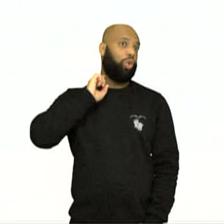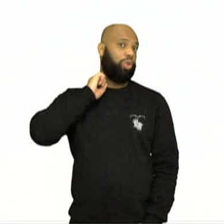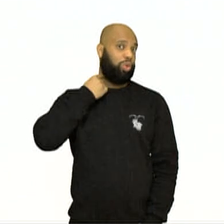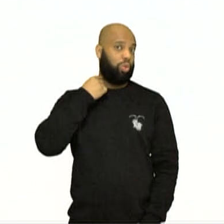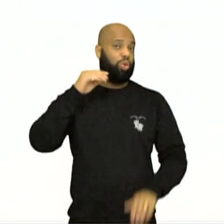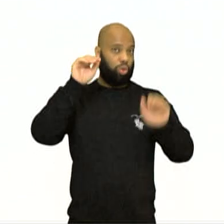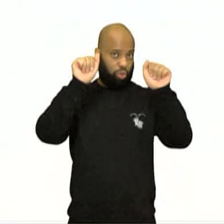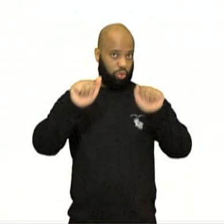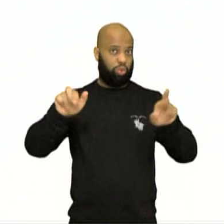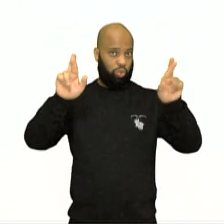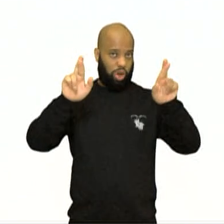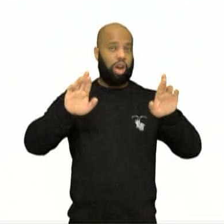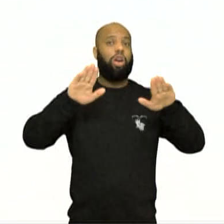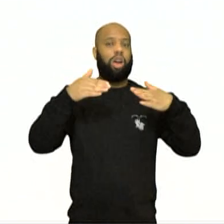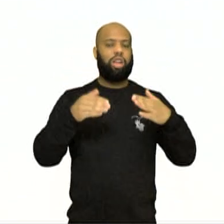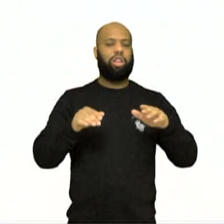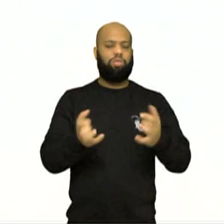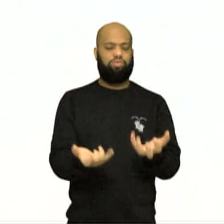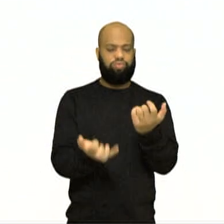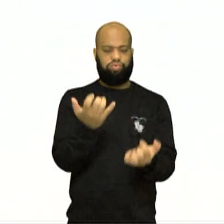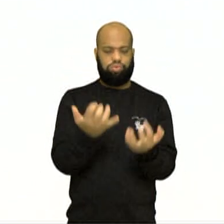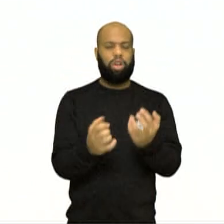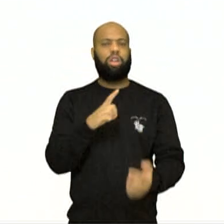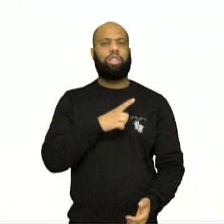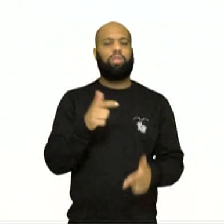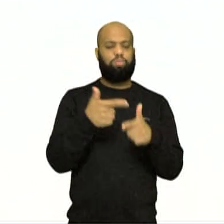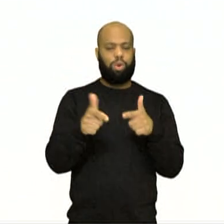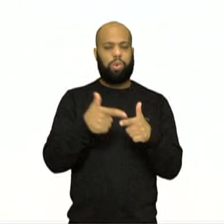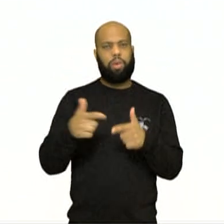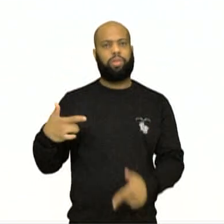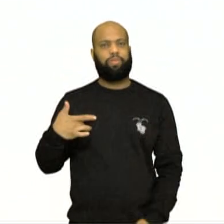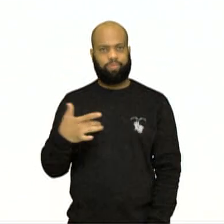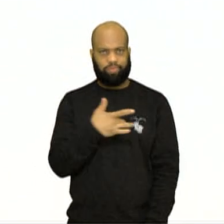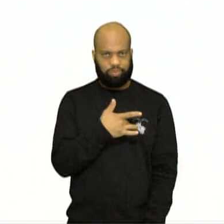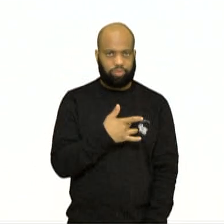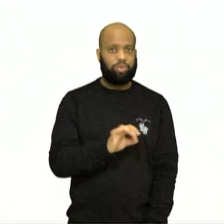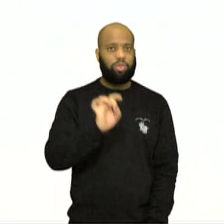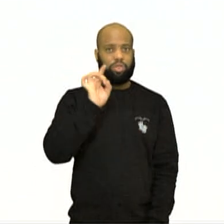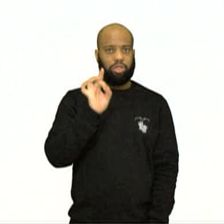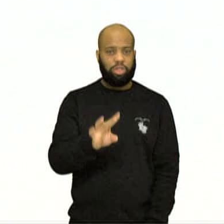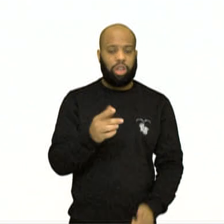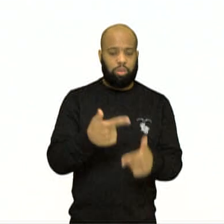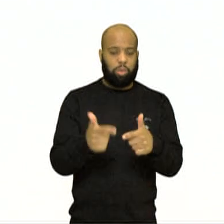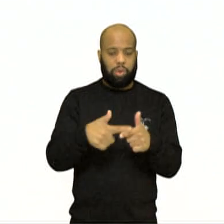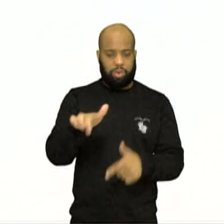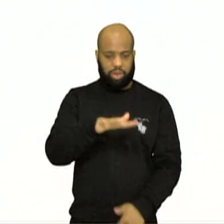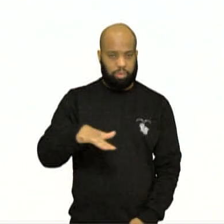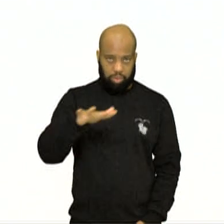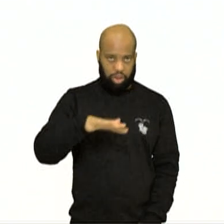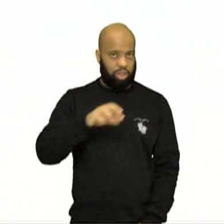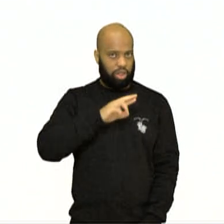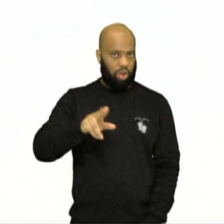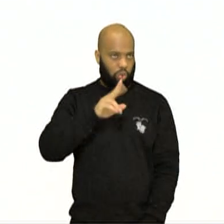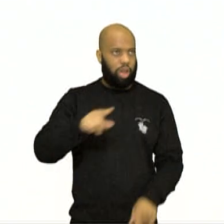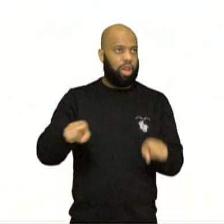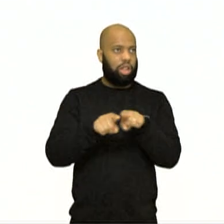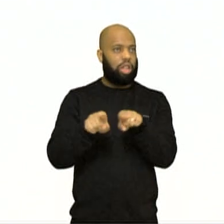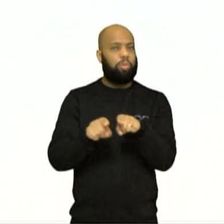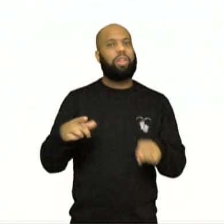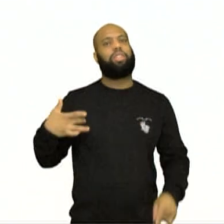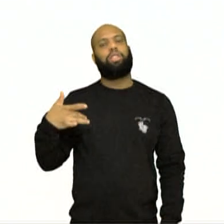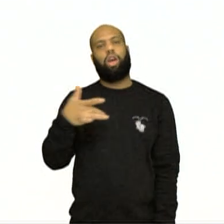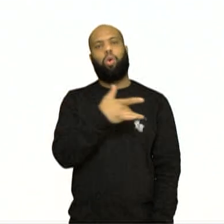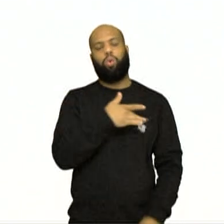ar, as queimadas causam danos à saúde. Então não é só o impacto no ambiente, mas também à saúde dos seres